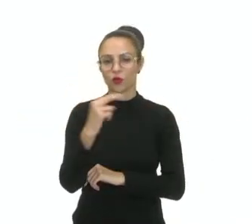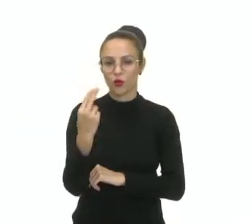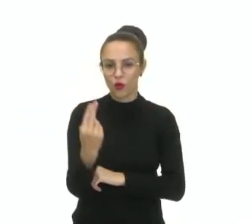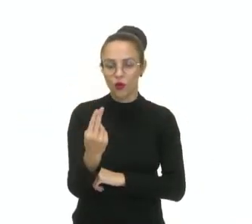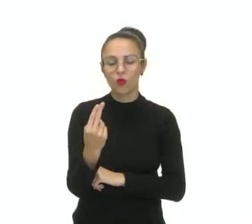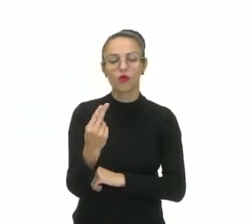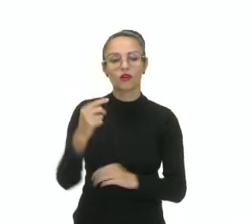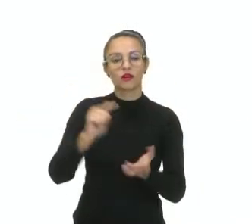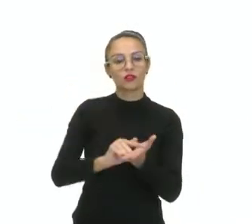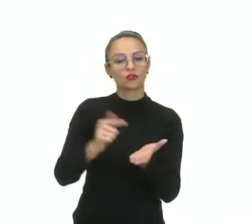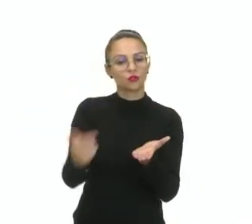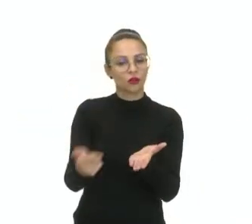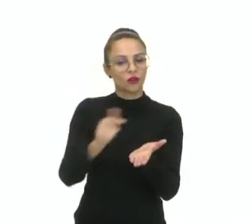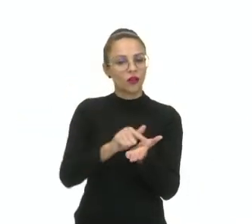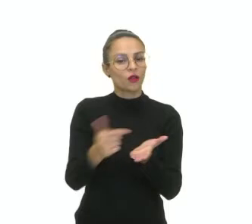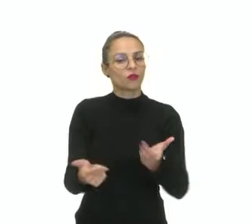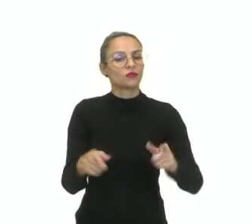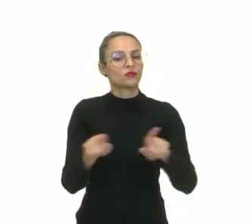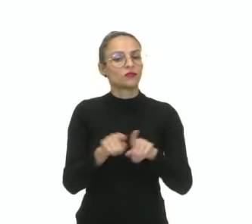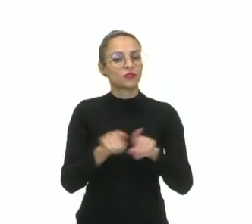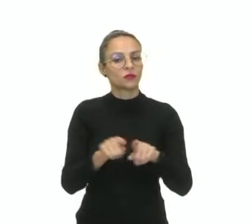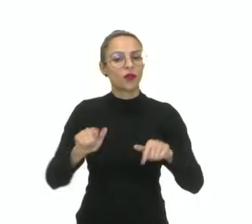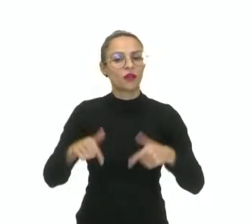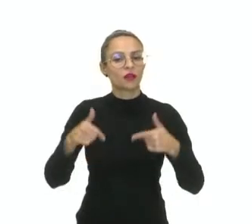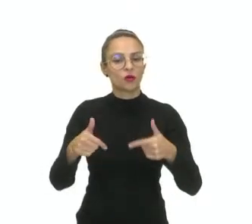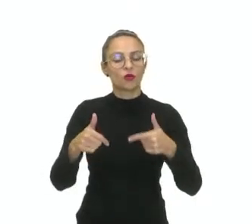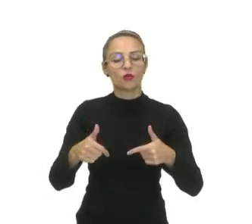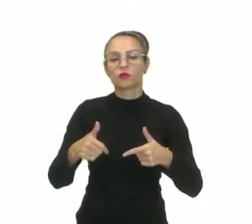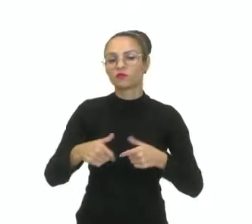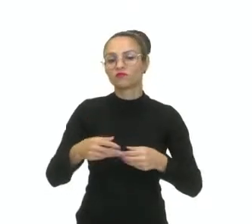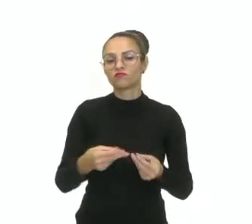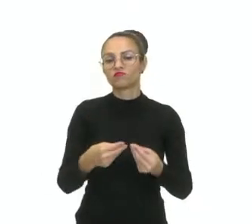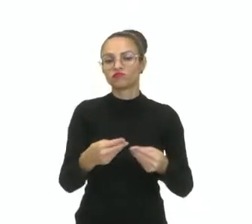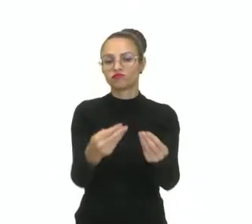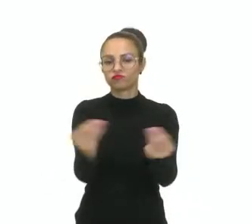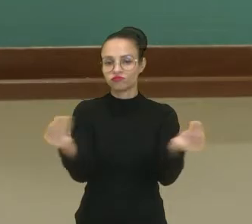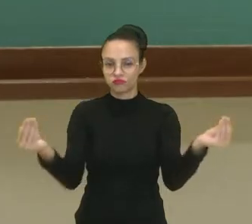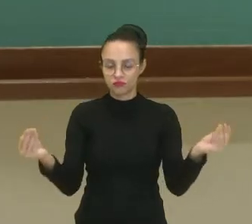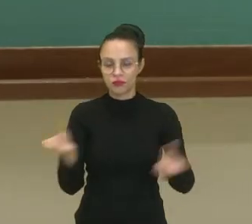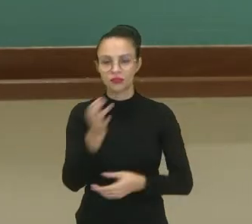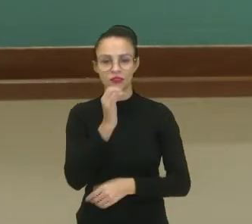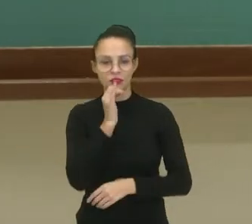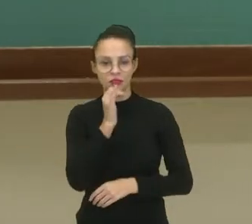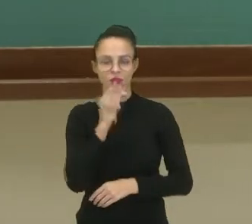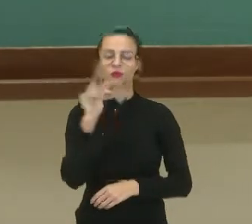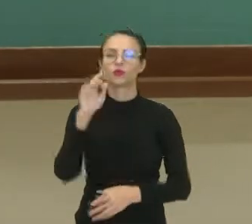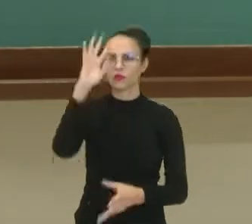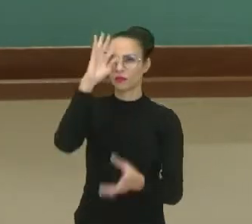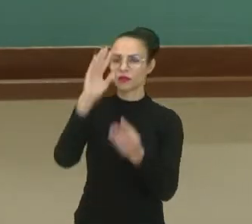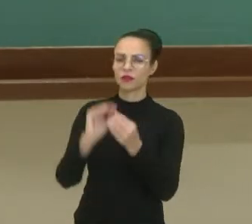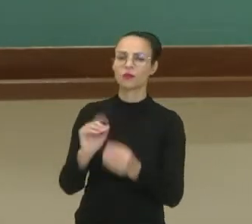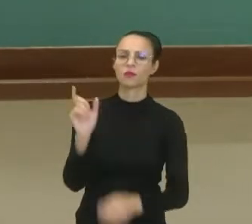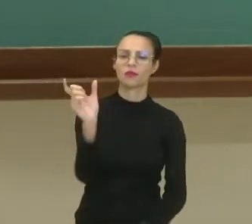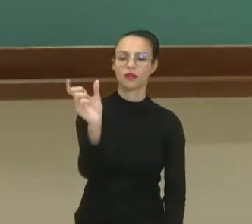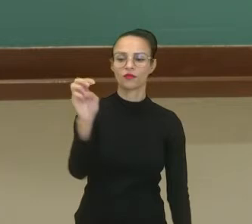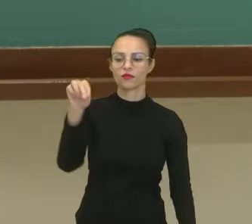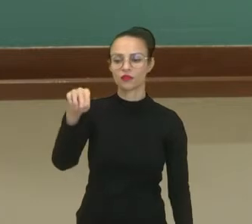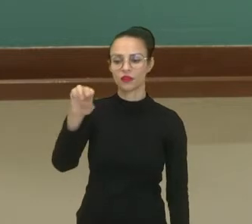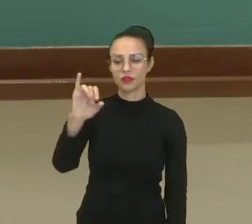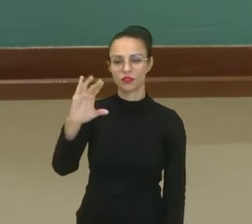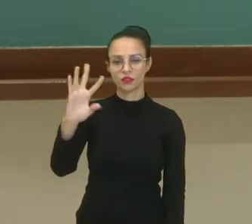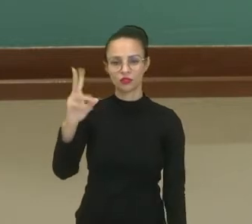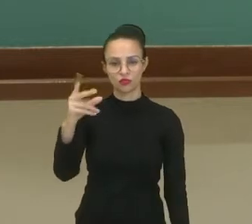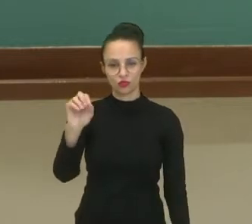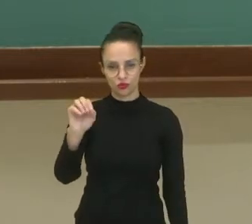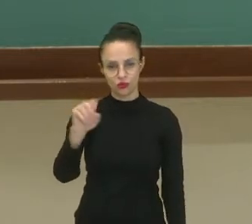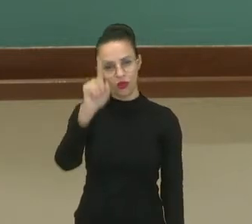de jornal, até ações de nicho, como o panfletado. O que entendemos por nicho? Aquele segmento,